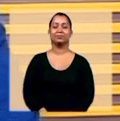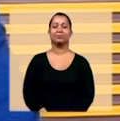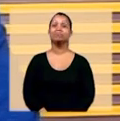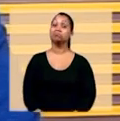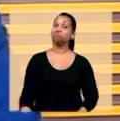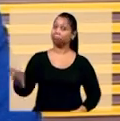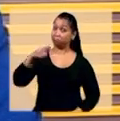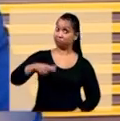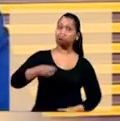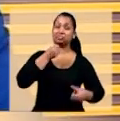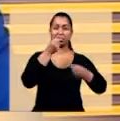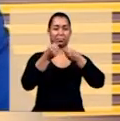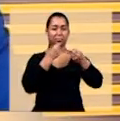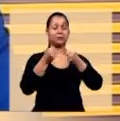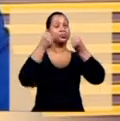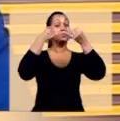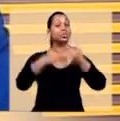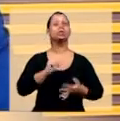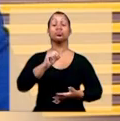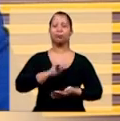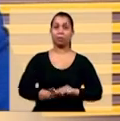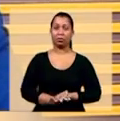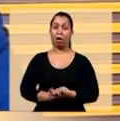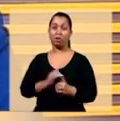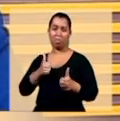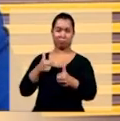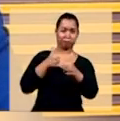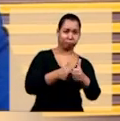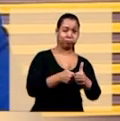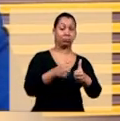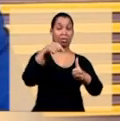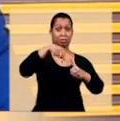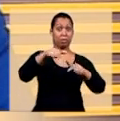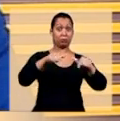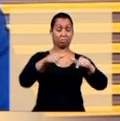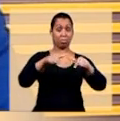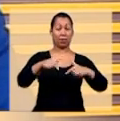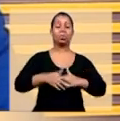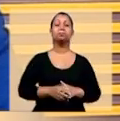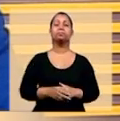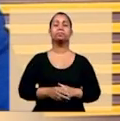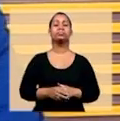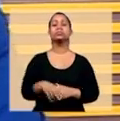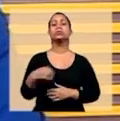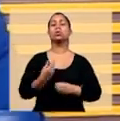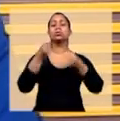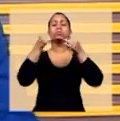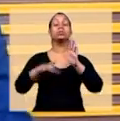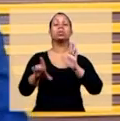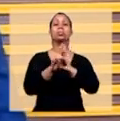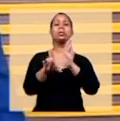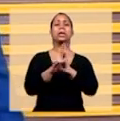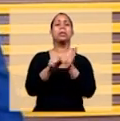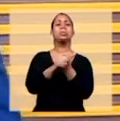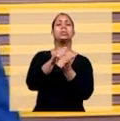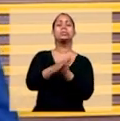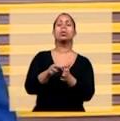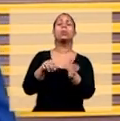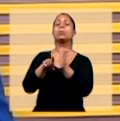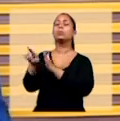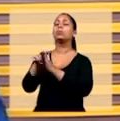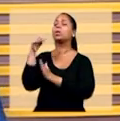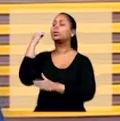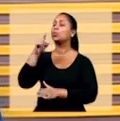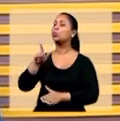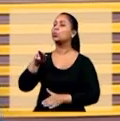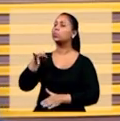E de volta com o Ponto de Vista, falando sobre o assédio moral no trabalho. Agora a gente fala sobre legislação, punição. Eu pergunto para o advogado